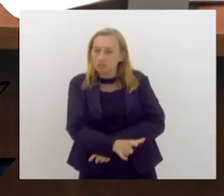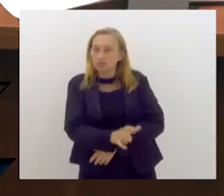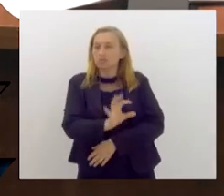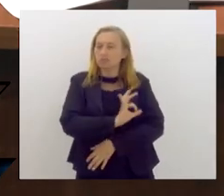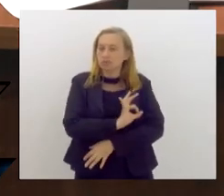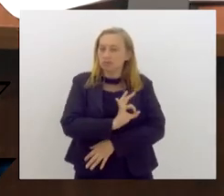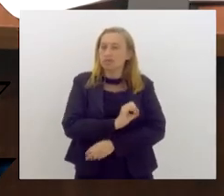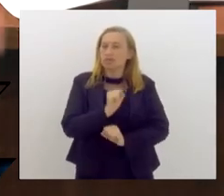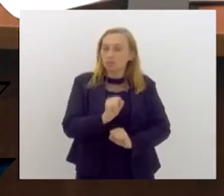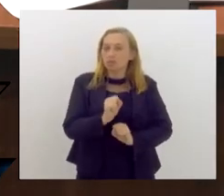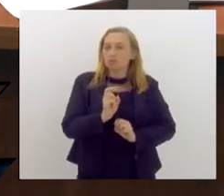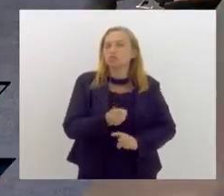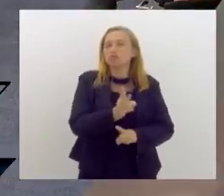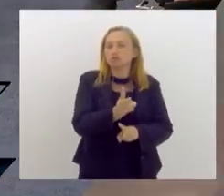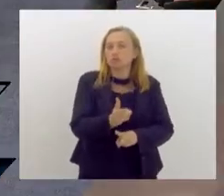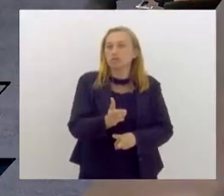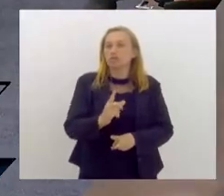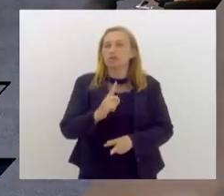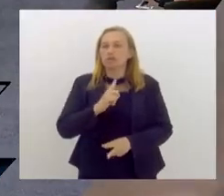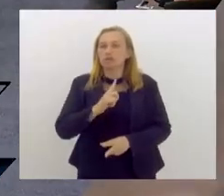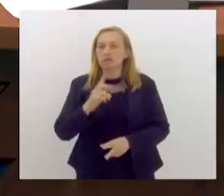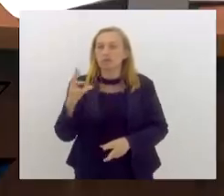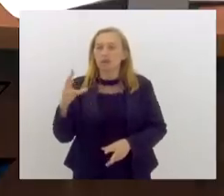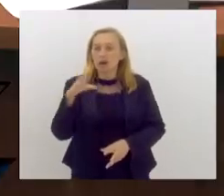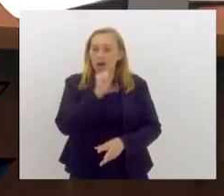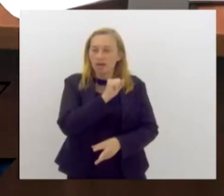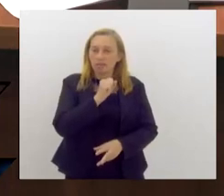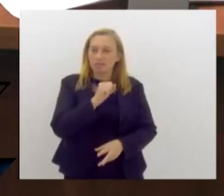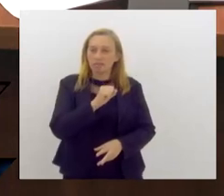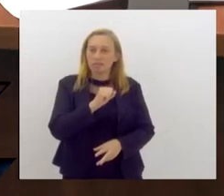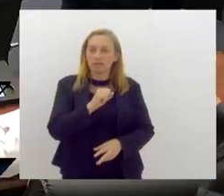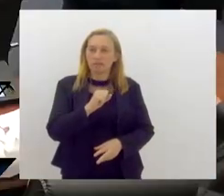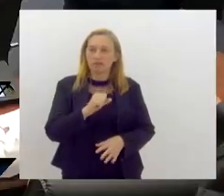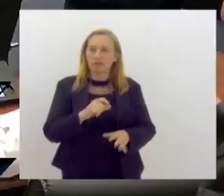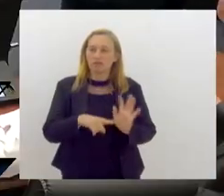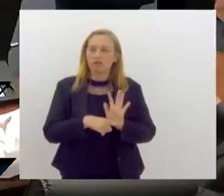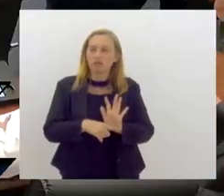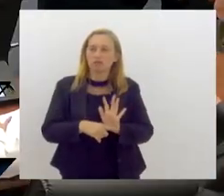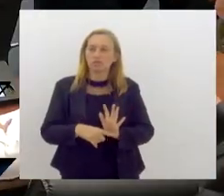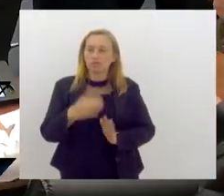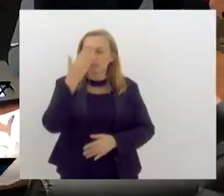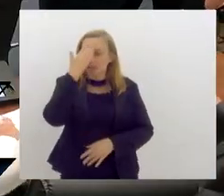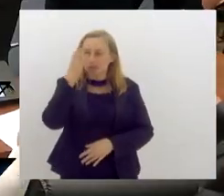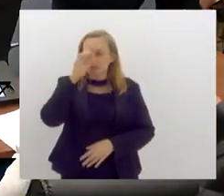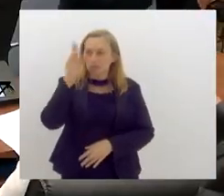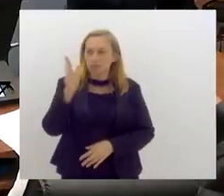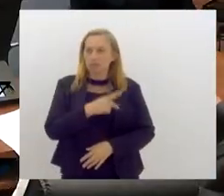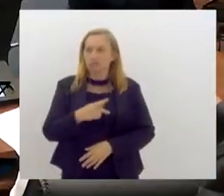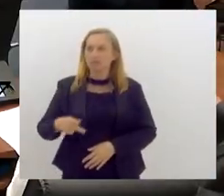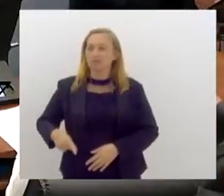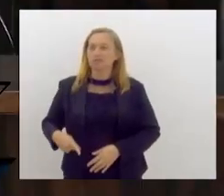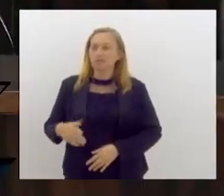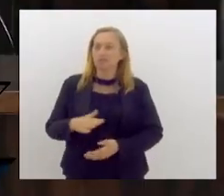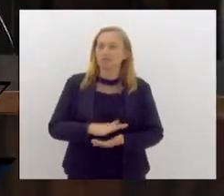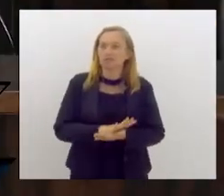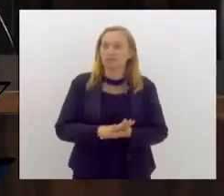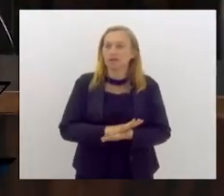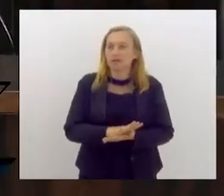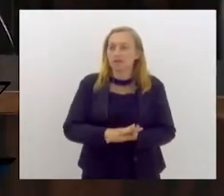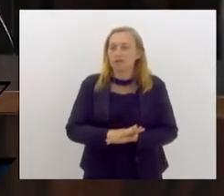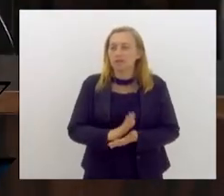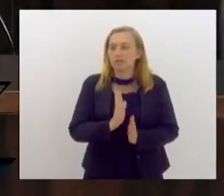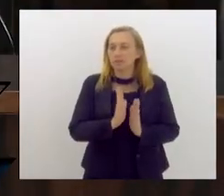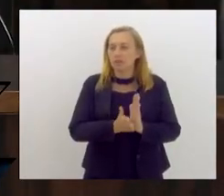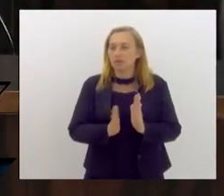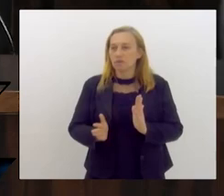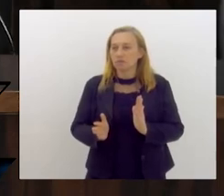possa ali permanecer e a gente ter uma recuperação mais rápida. Obrigado, presidente. Obrigado aí. Vamos lá, pela ordem aí, o